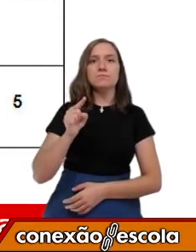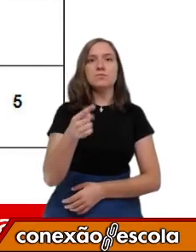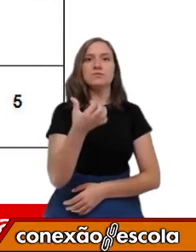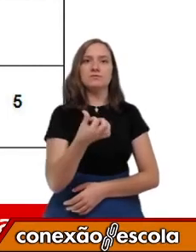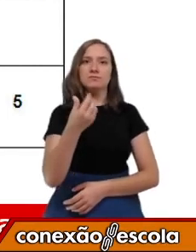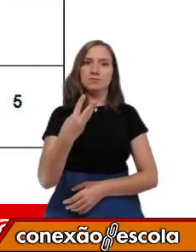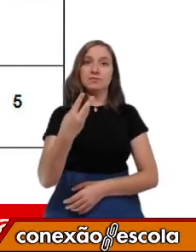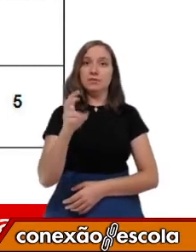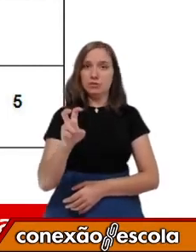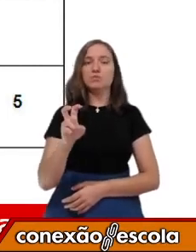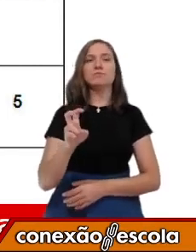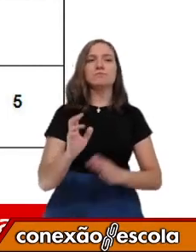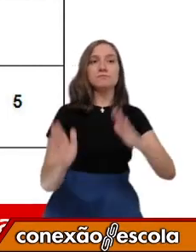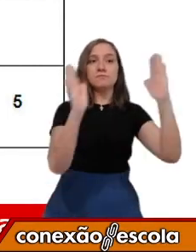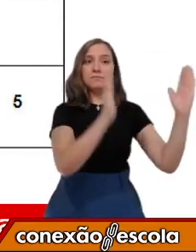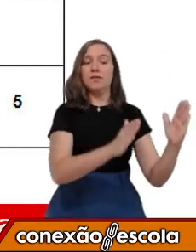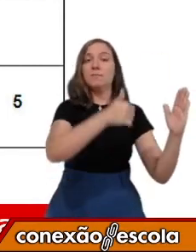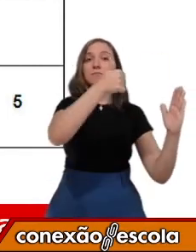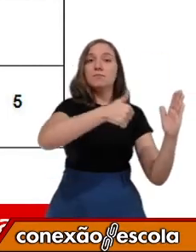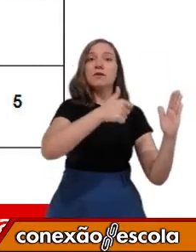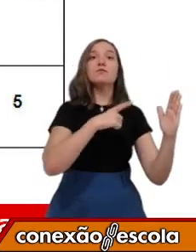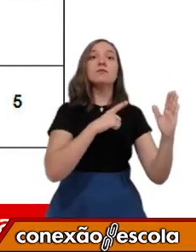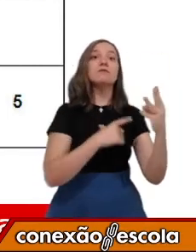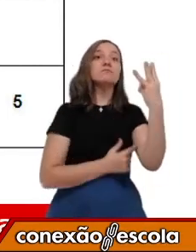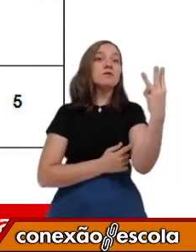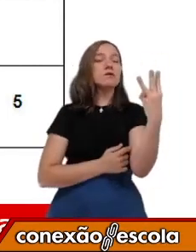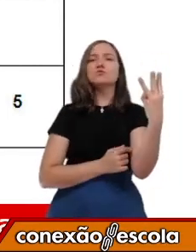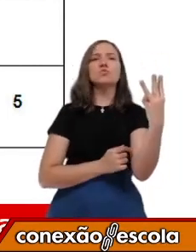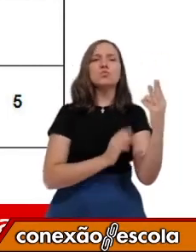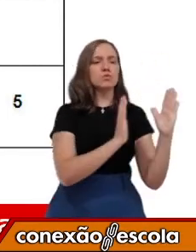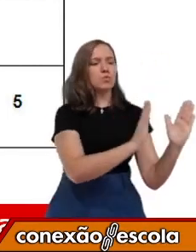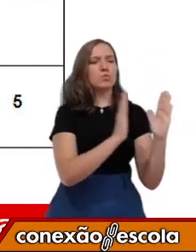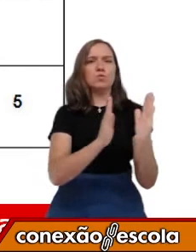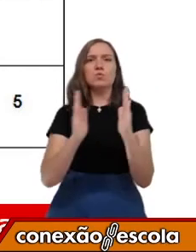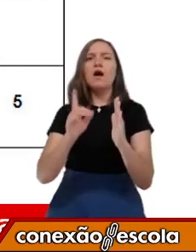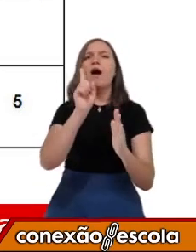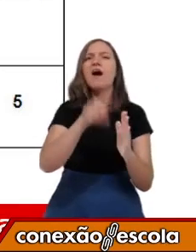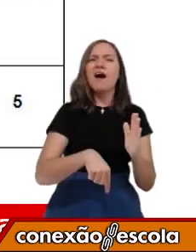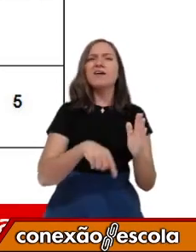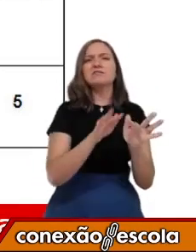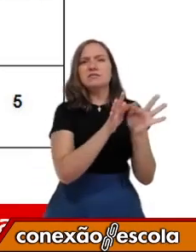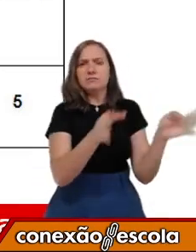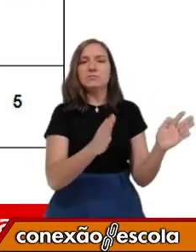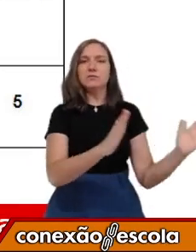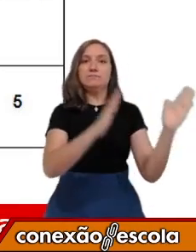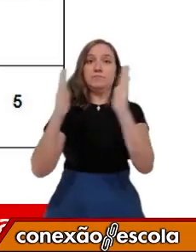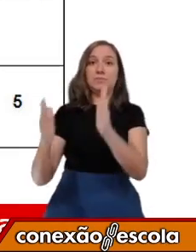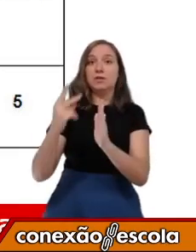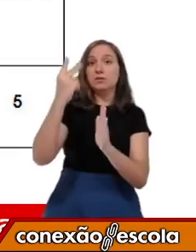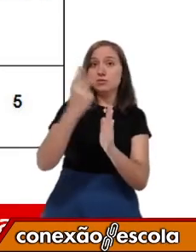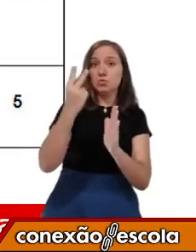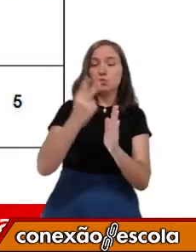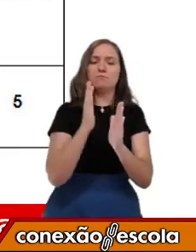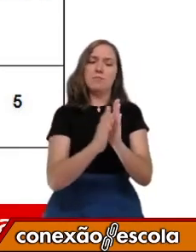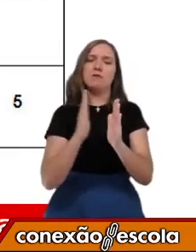1.234.635. Na primeira classe, nós temos 3 ordens, que são a classe das unidades simples. Na segunda classe, nós temos